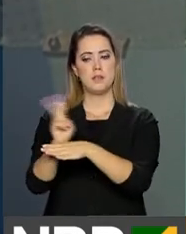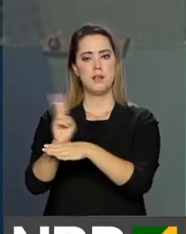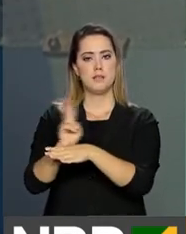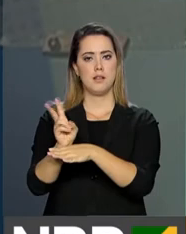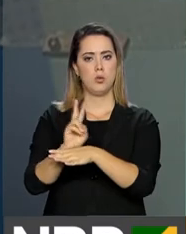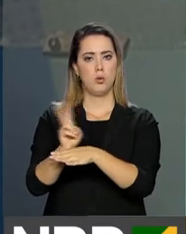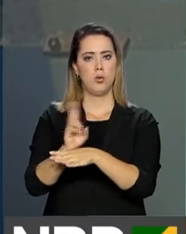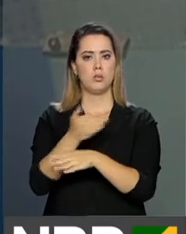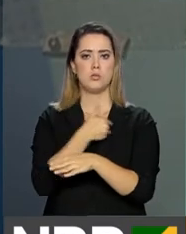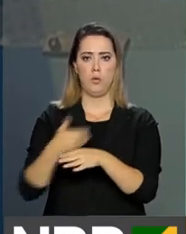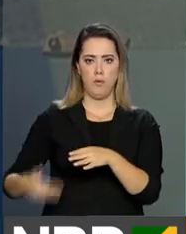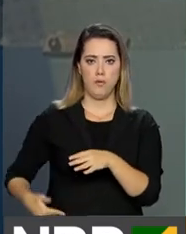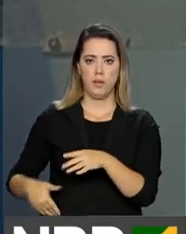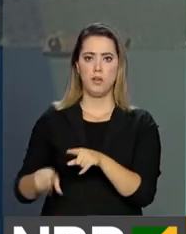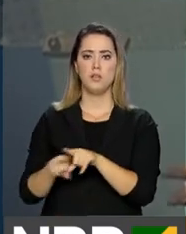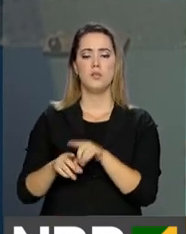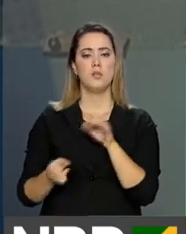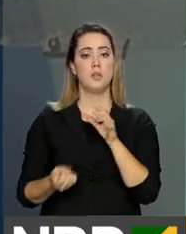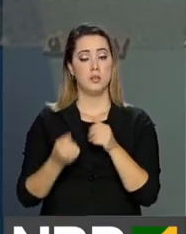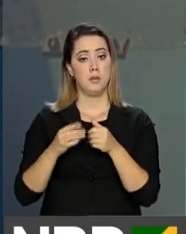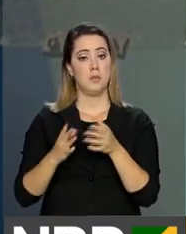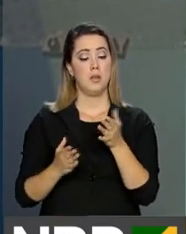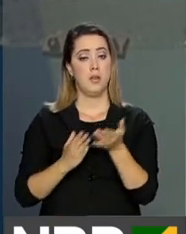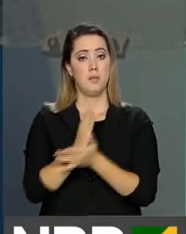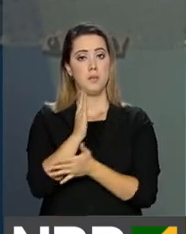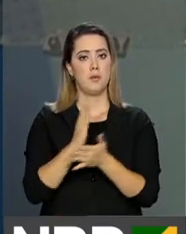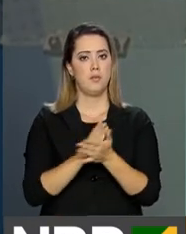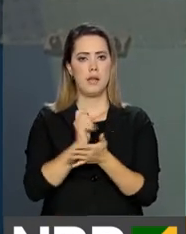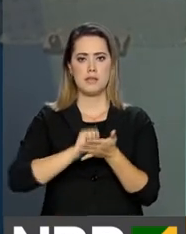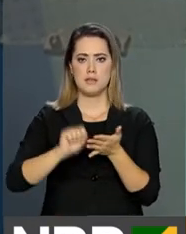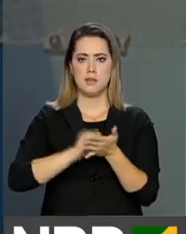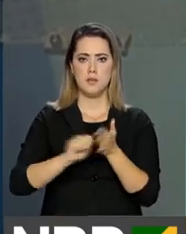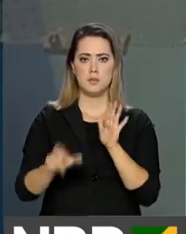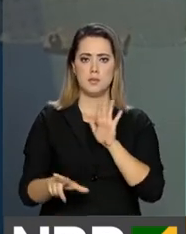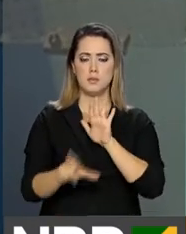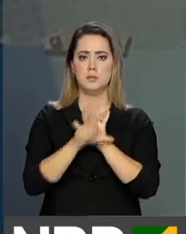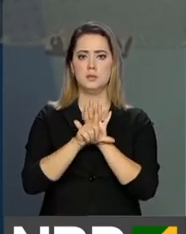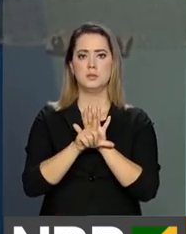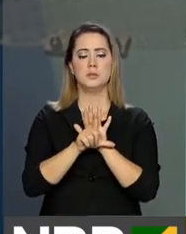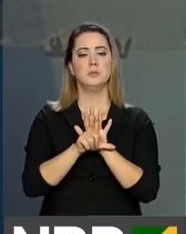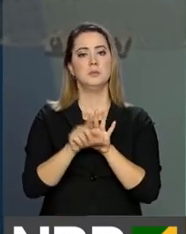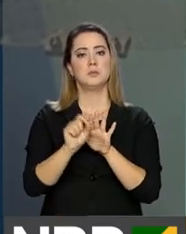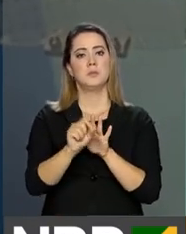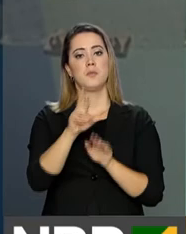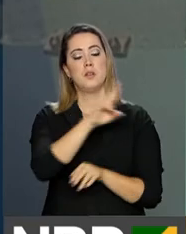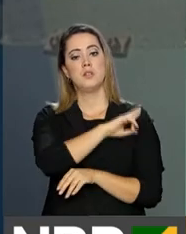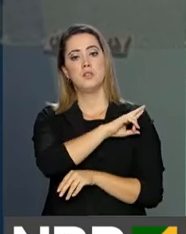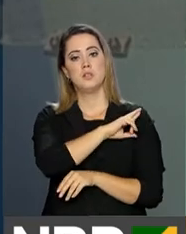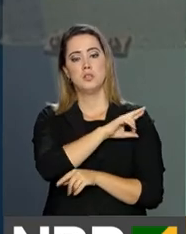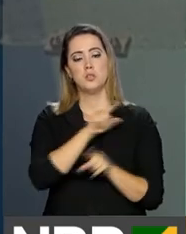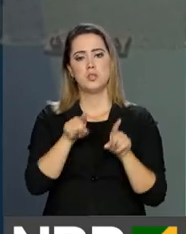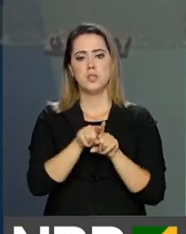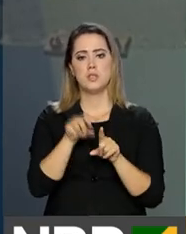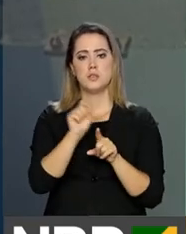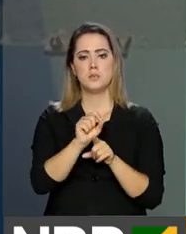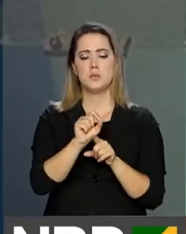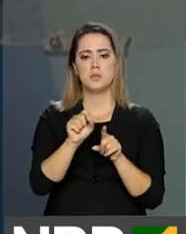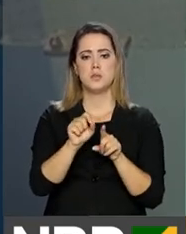lei de responsabilidade das estatais, profissionalizando nossas empresas e, naturalmente,